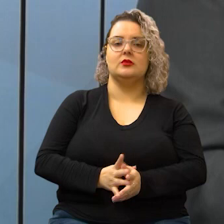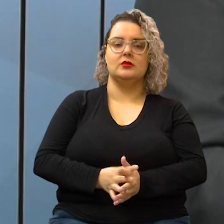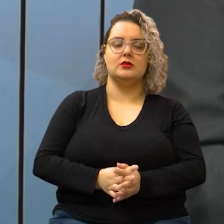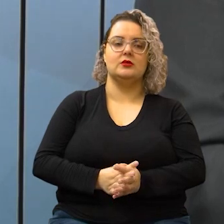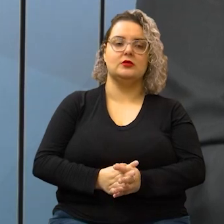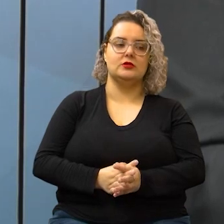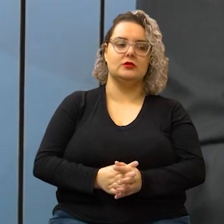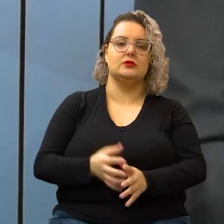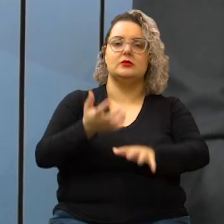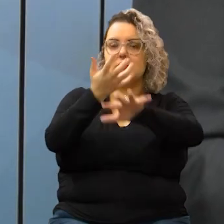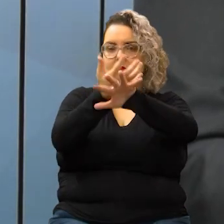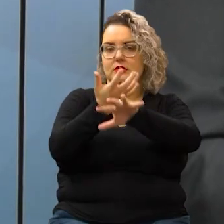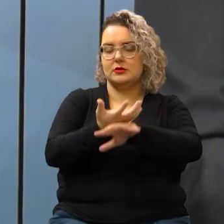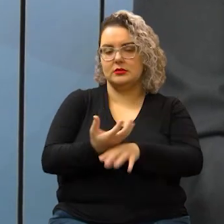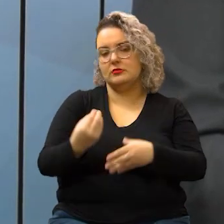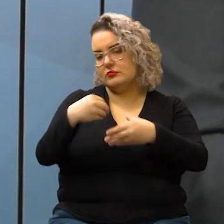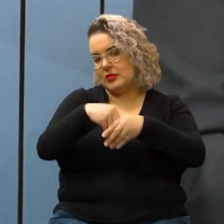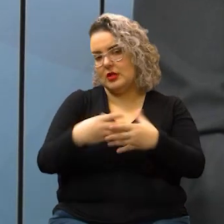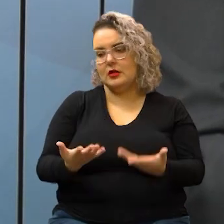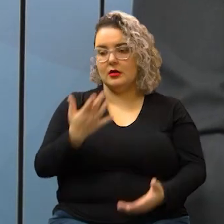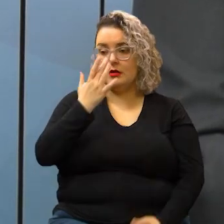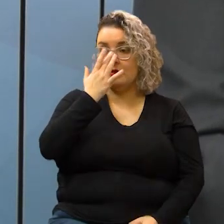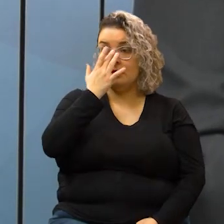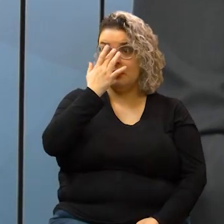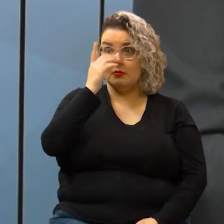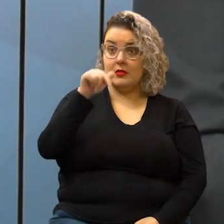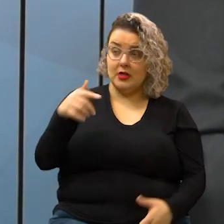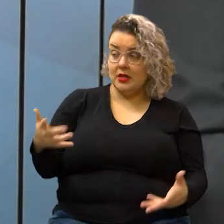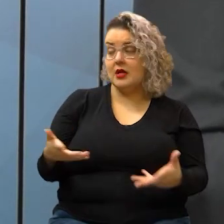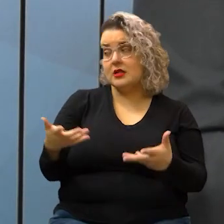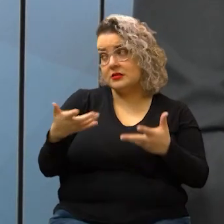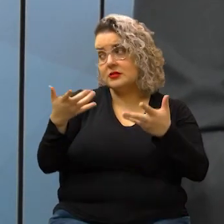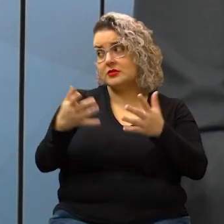transversalmente nas disciplinas, né? Mas a gente precisa estimular.